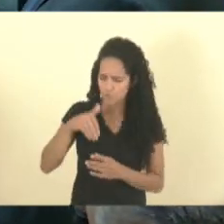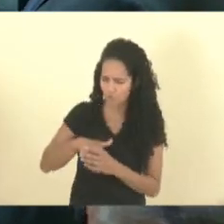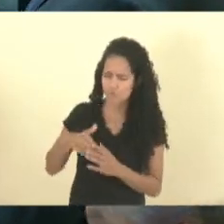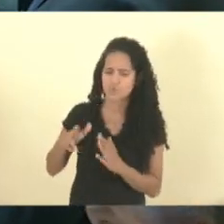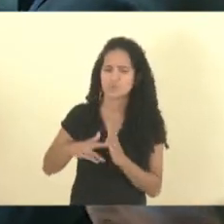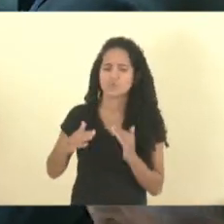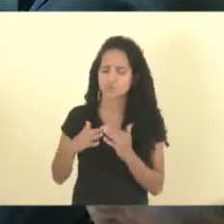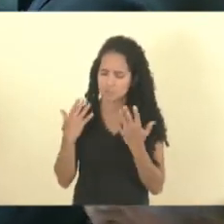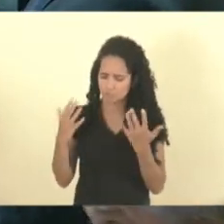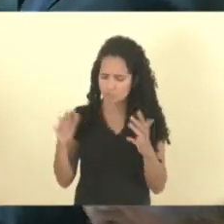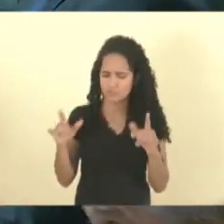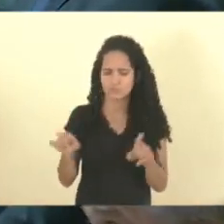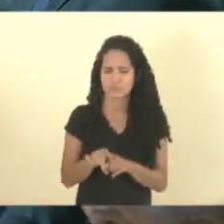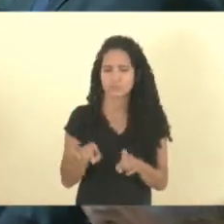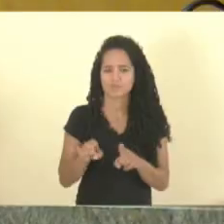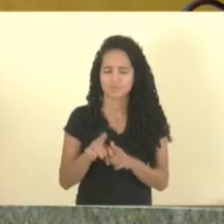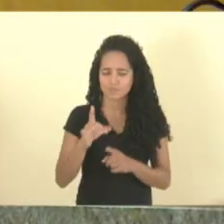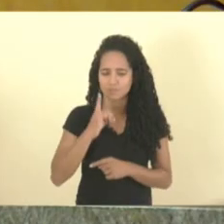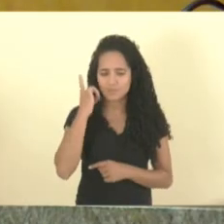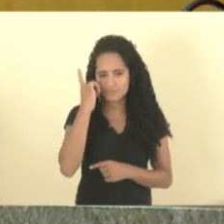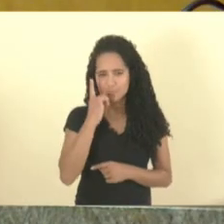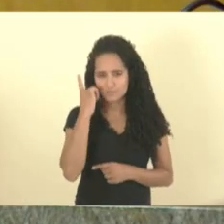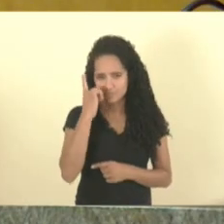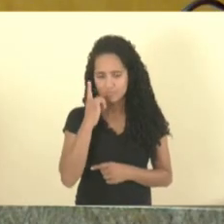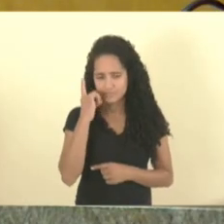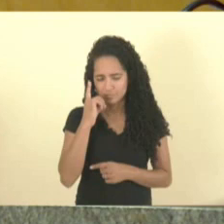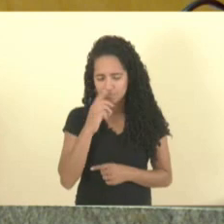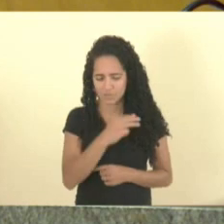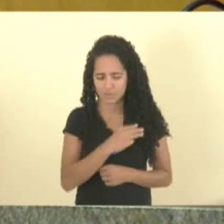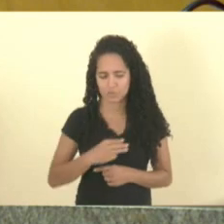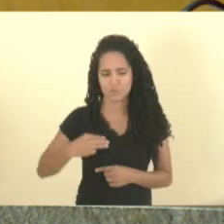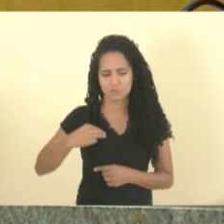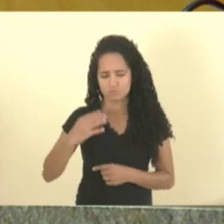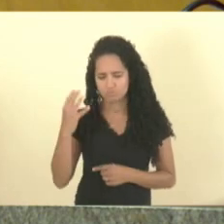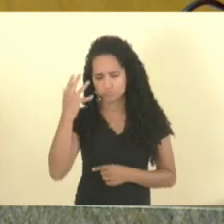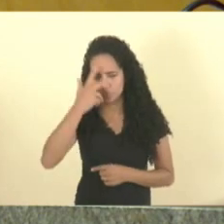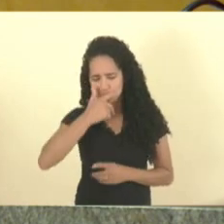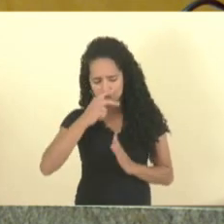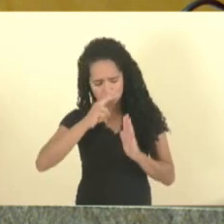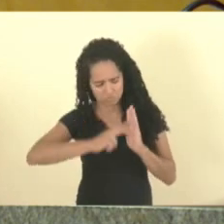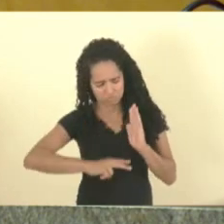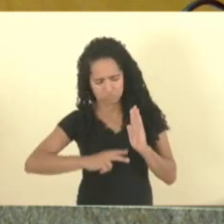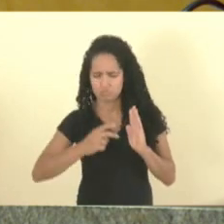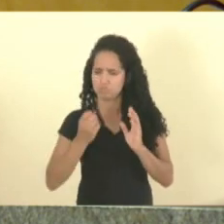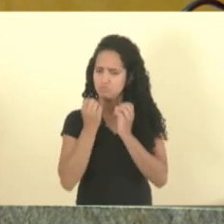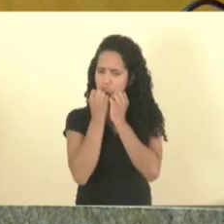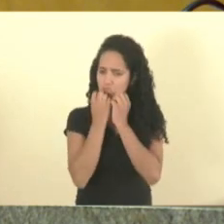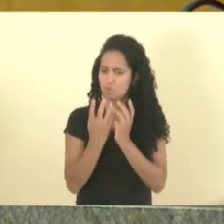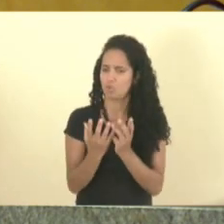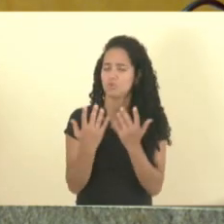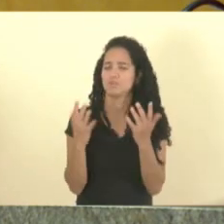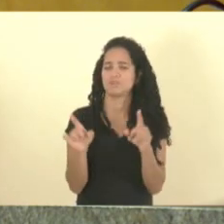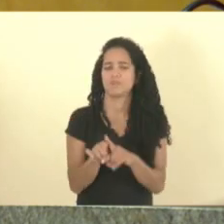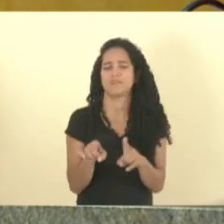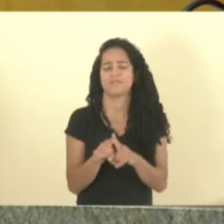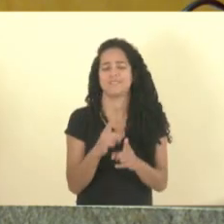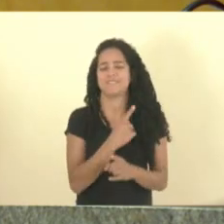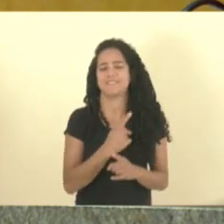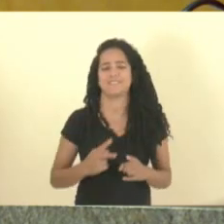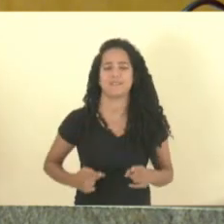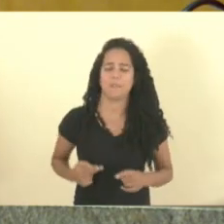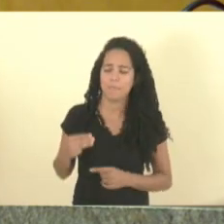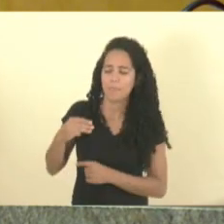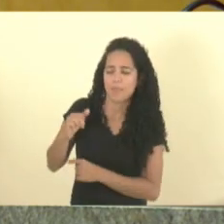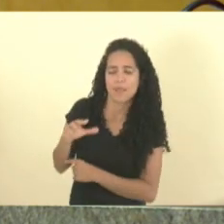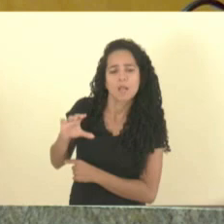relator e quero parabenizar aí o nosso deputado Coronel Ed pelo lindo relatório, muito bacana, e também parabenizar o nosso presidente Marcelo